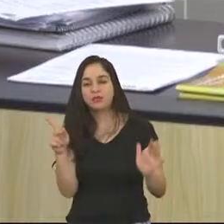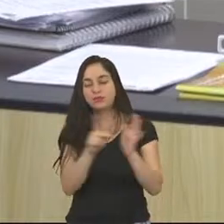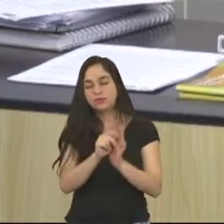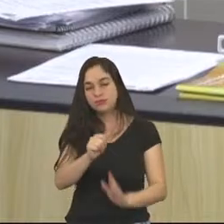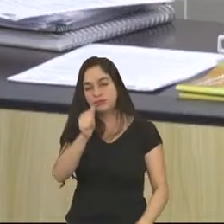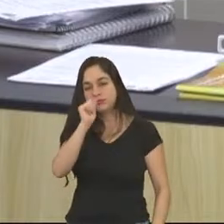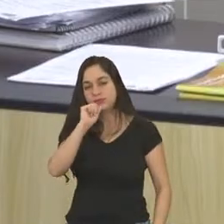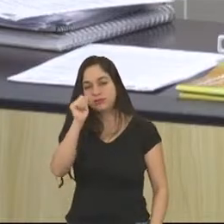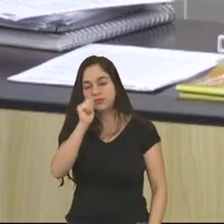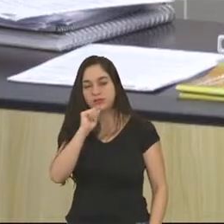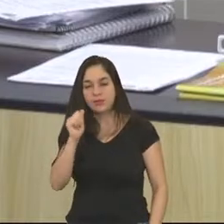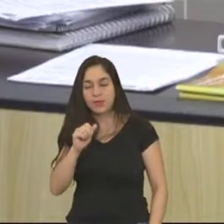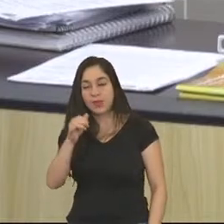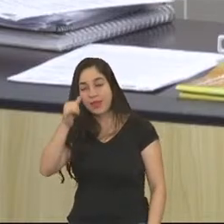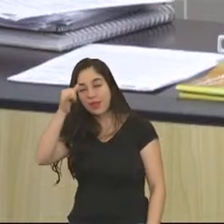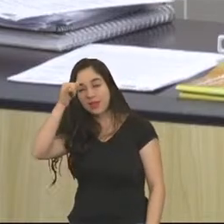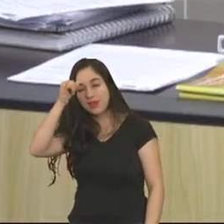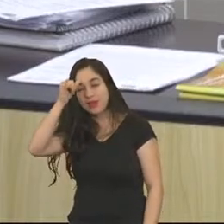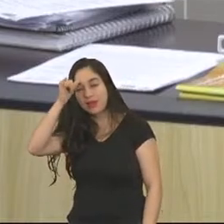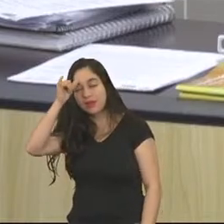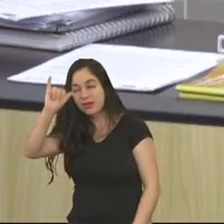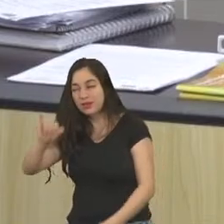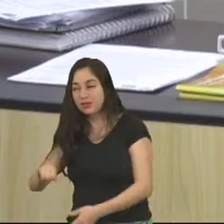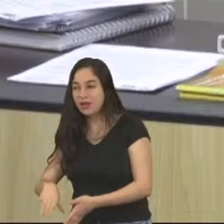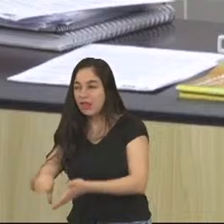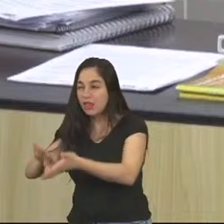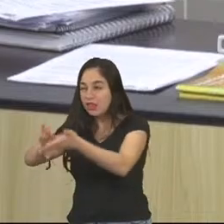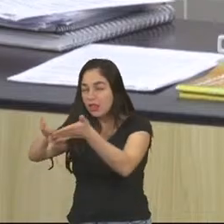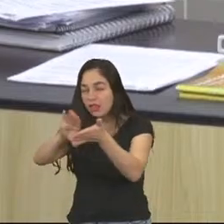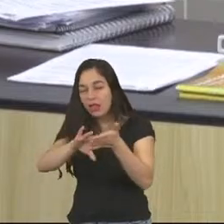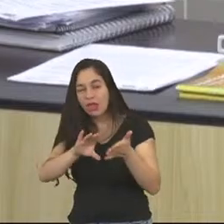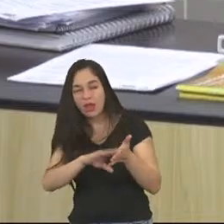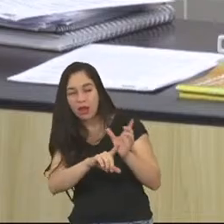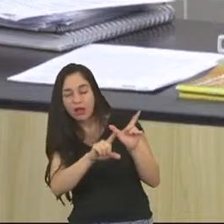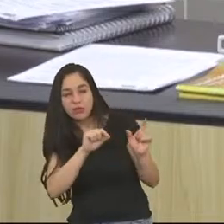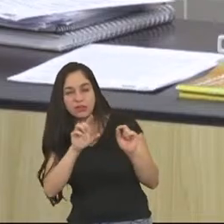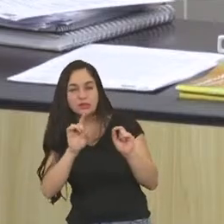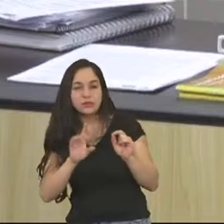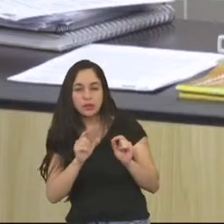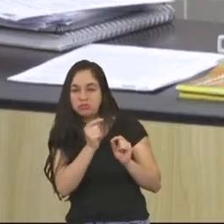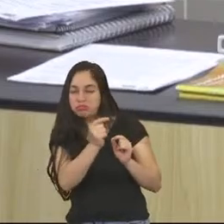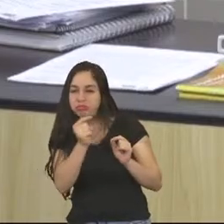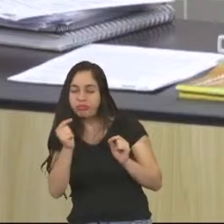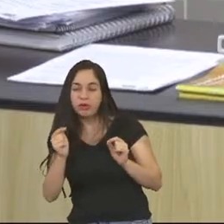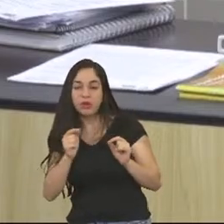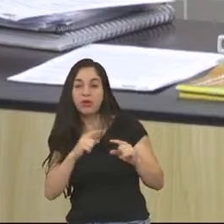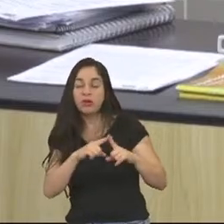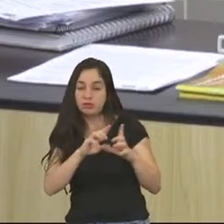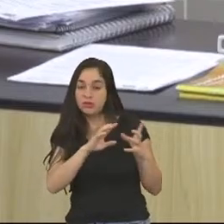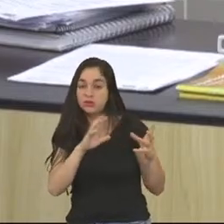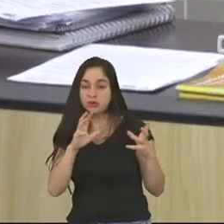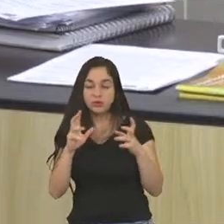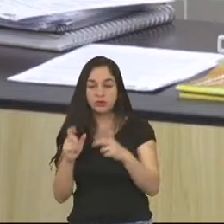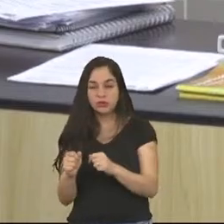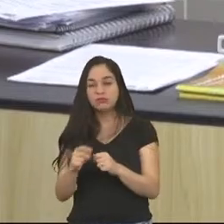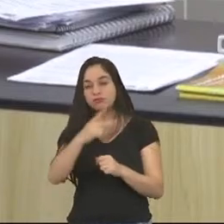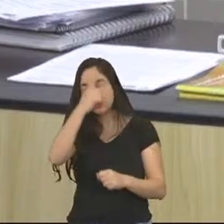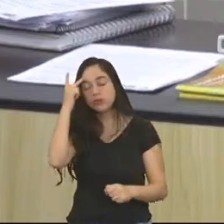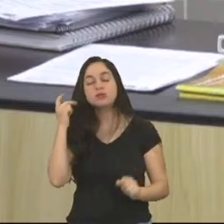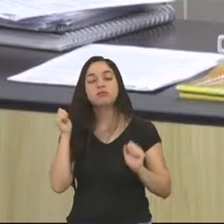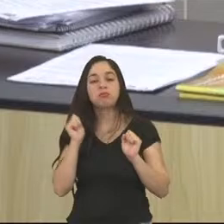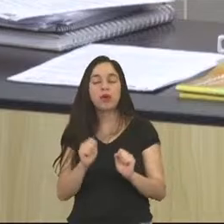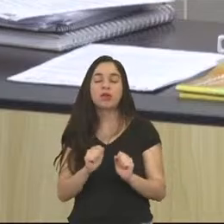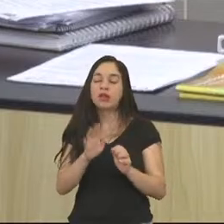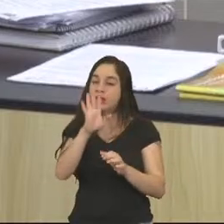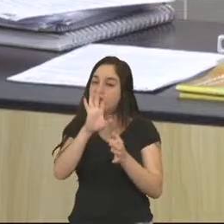na aplicação da lei e promovendo equidade no acesso a esse recurso vital.